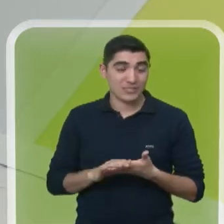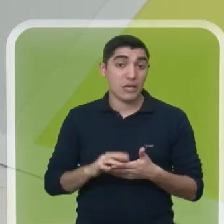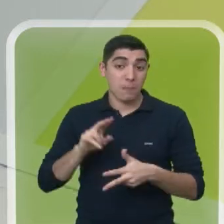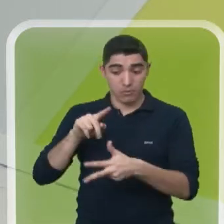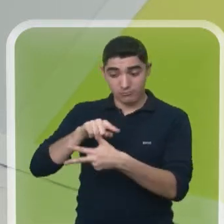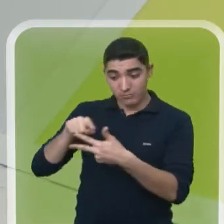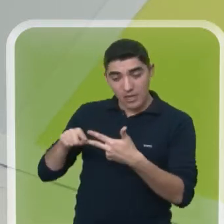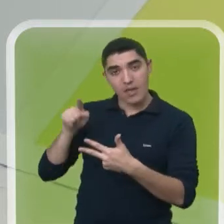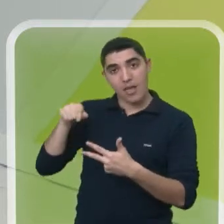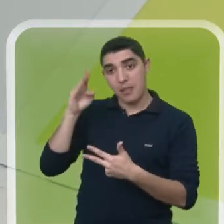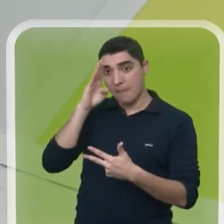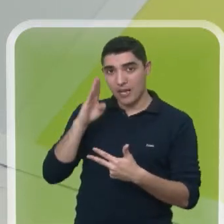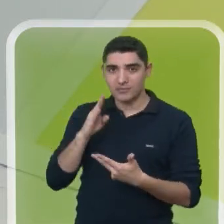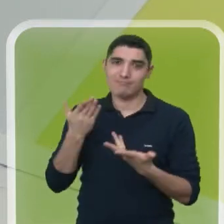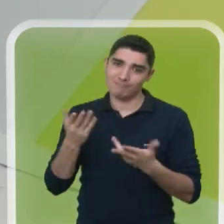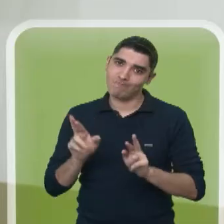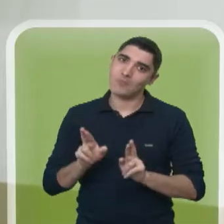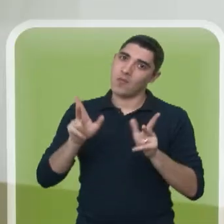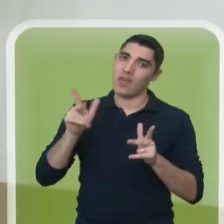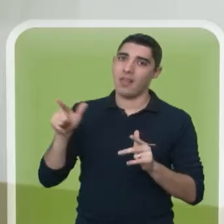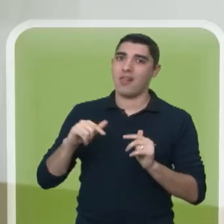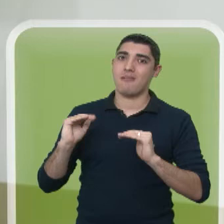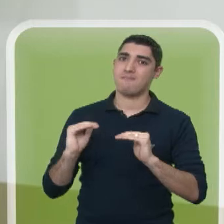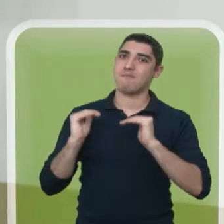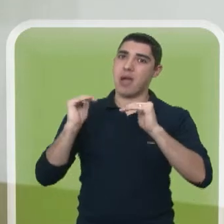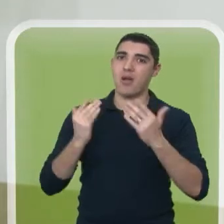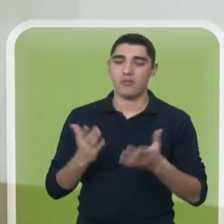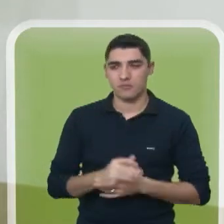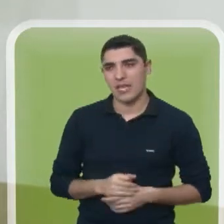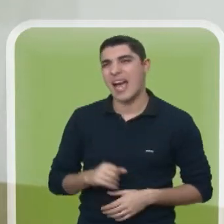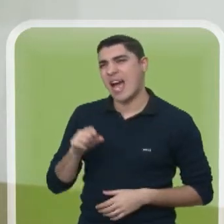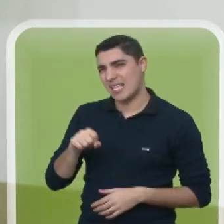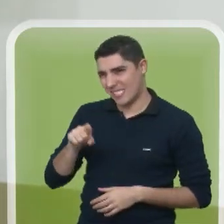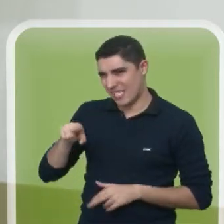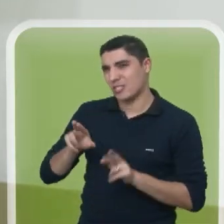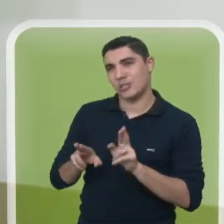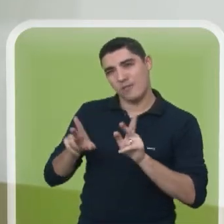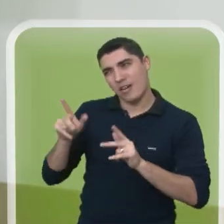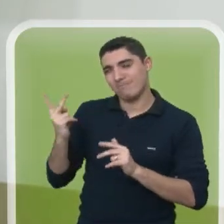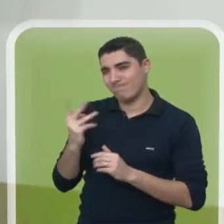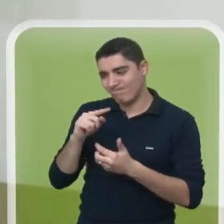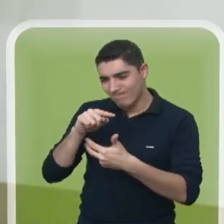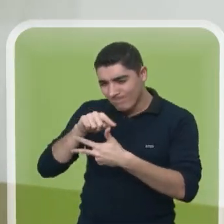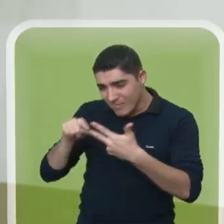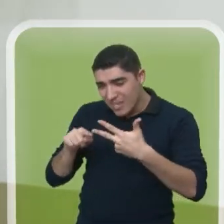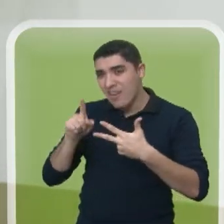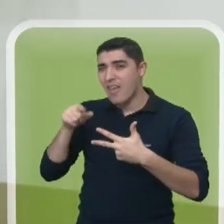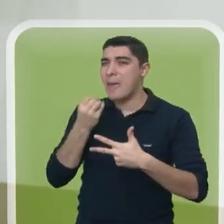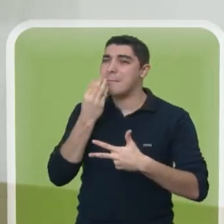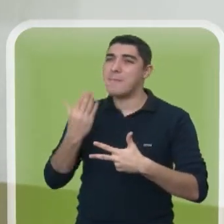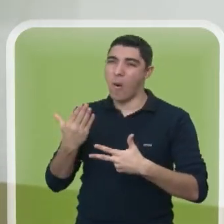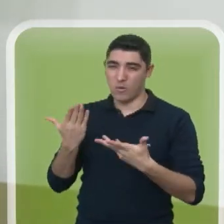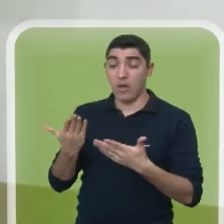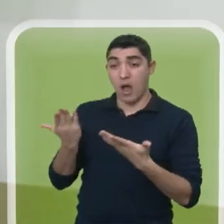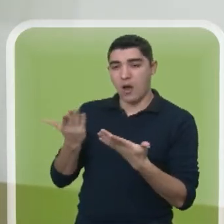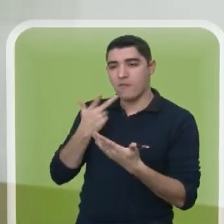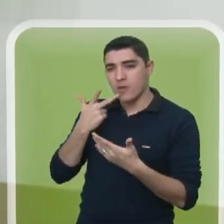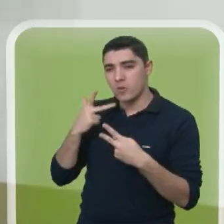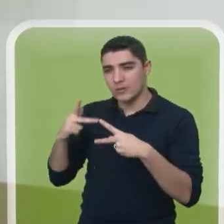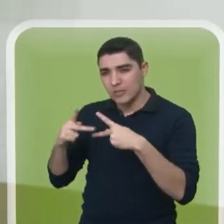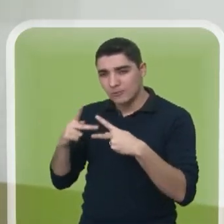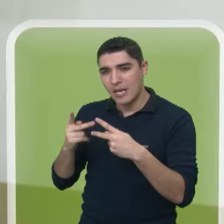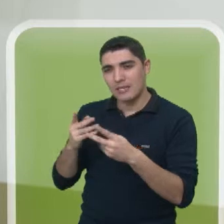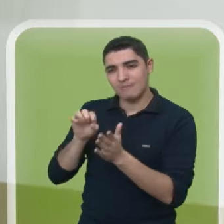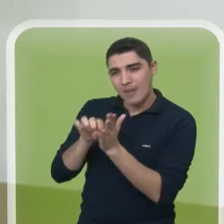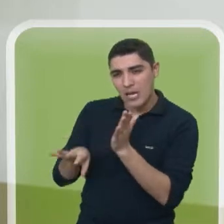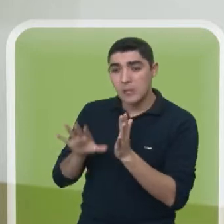jogadores da seleção. Faz diferença, né? Faz diferença. E para o São José, como eu disse, como o São José caiu de pé, agora é só juntar